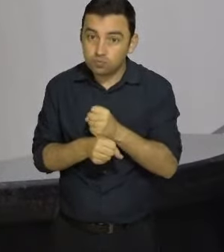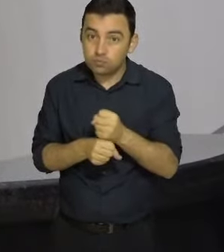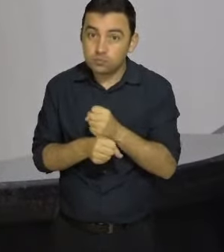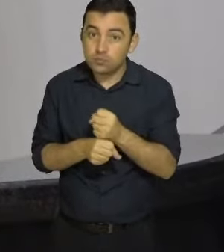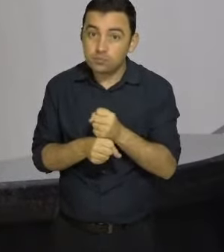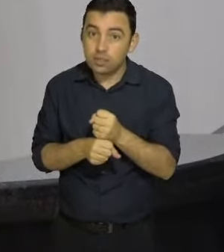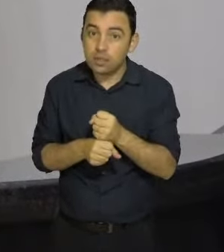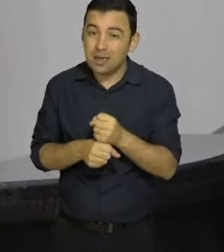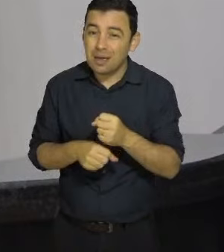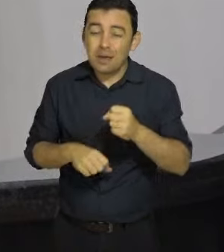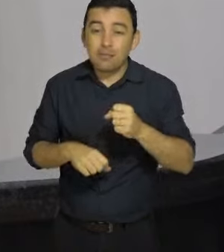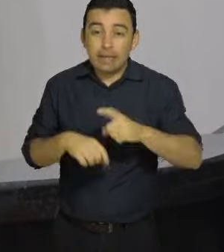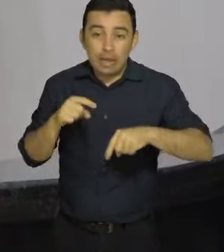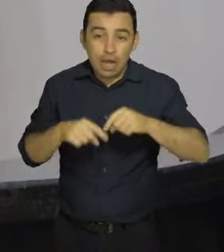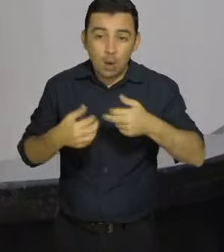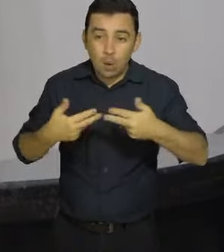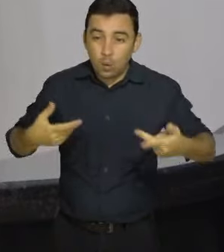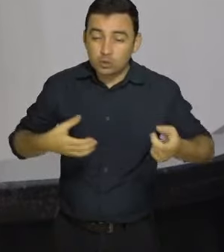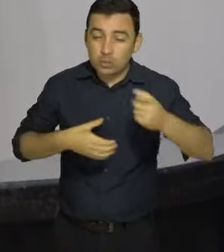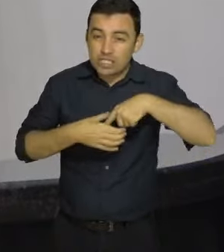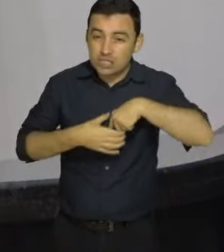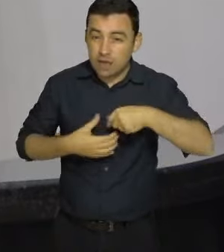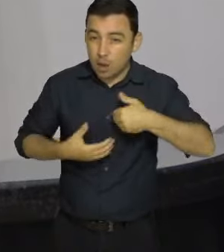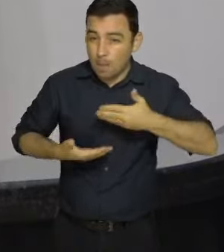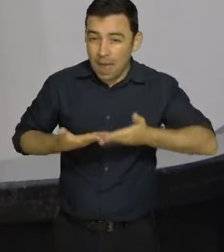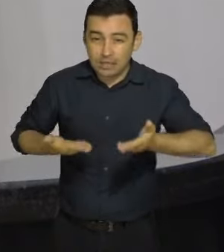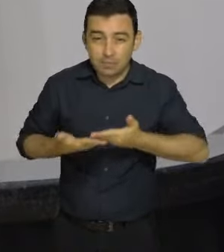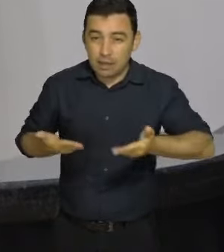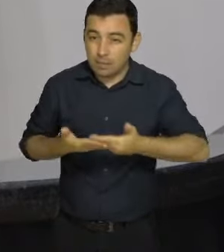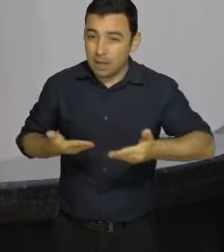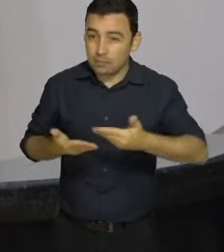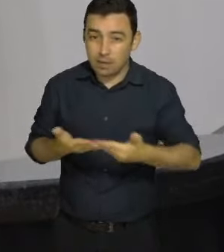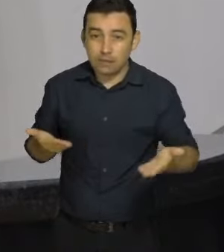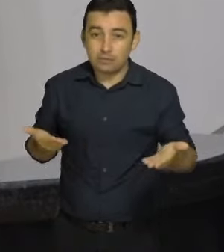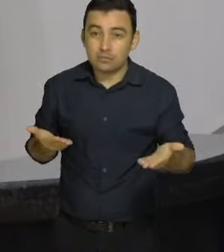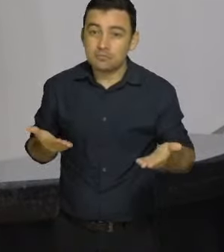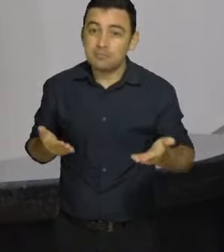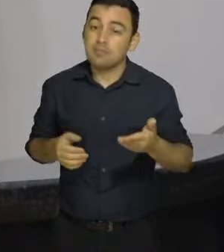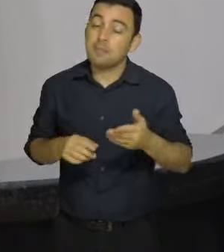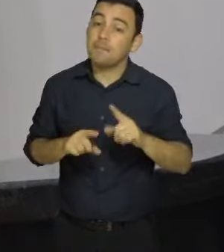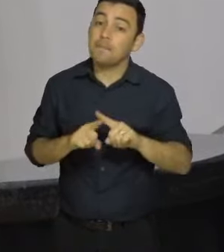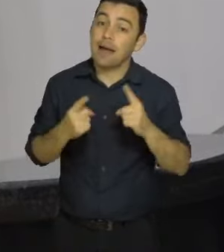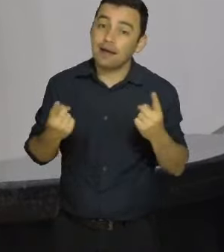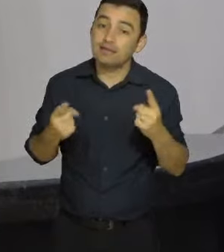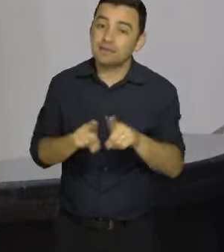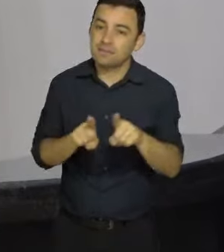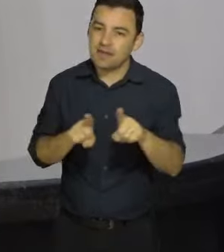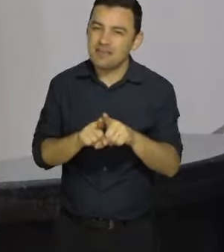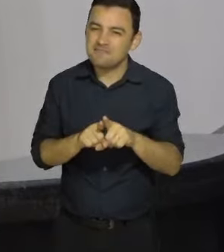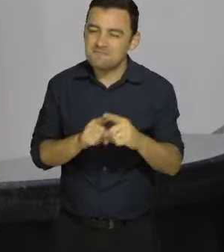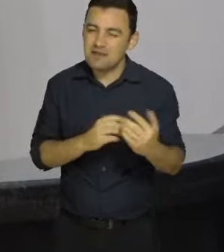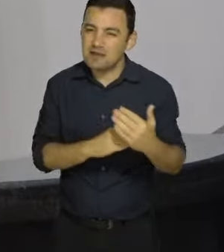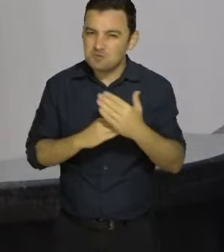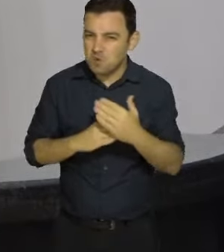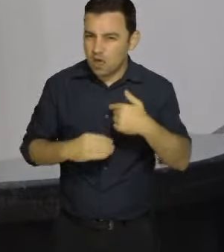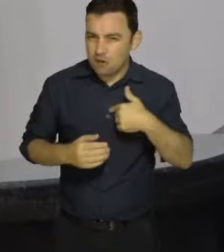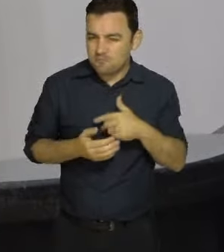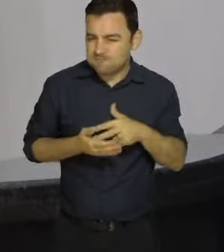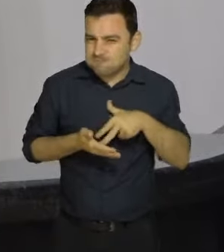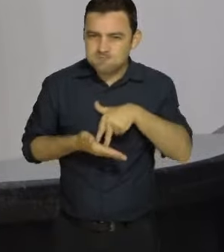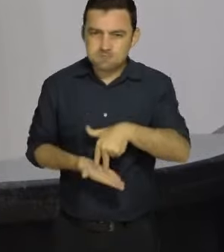consequências materiais e subjetivas para mim e para minha família, mas, de algum modo, também operou para que eu chegasse à SBPC com